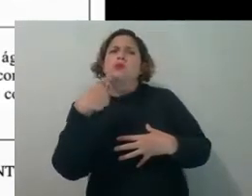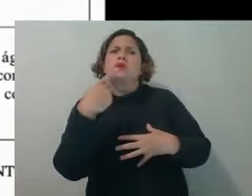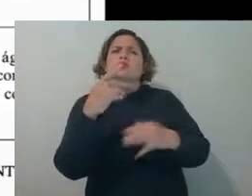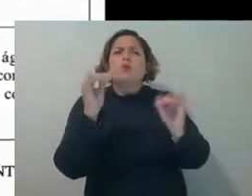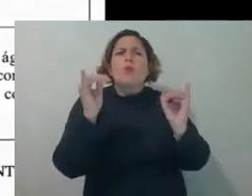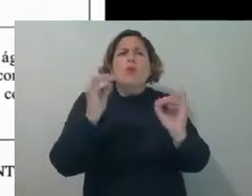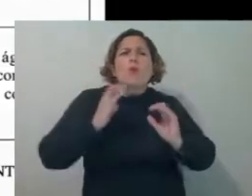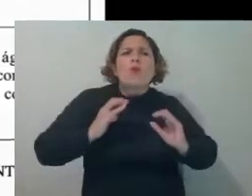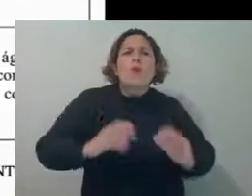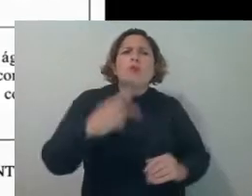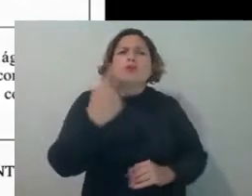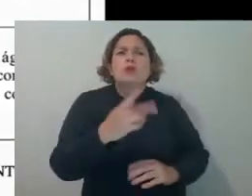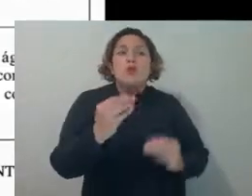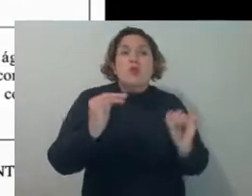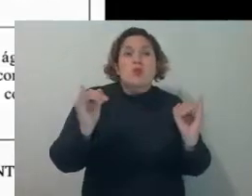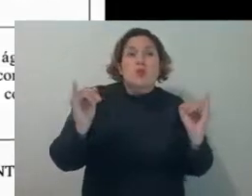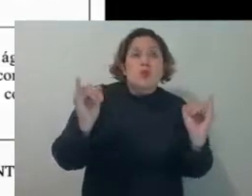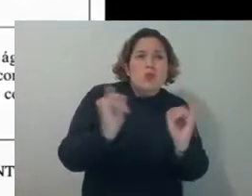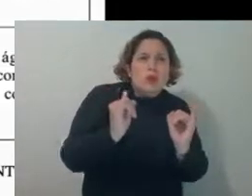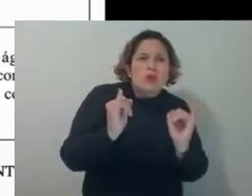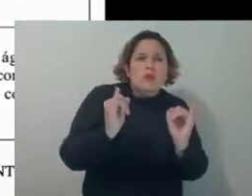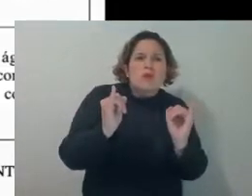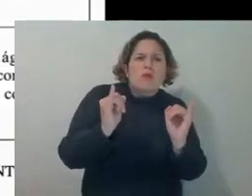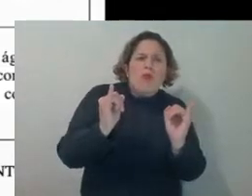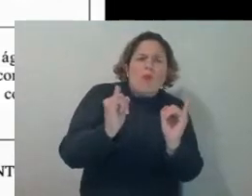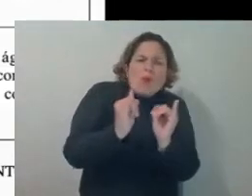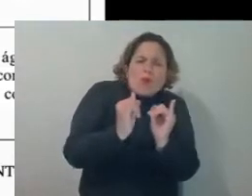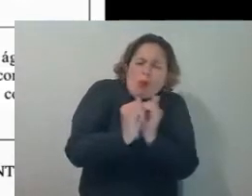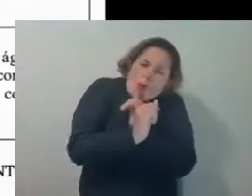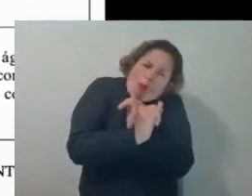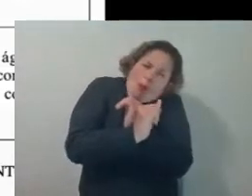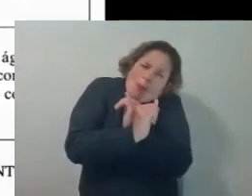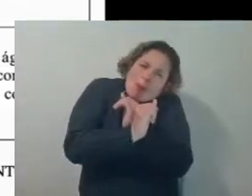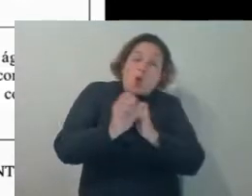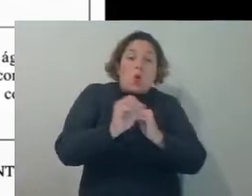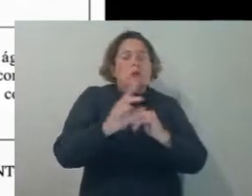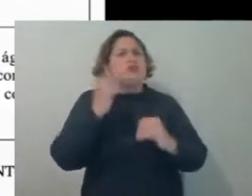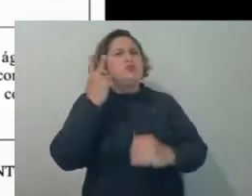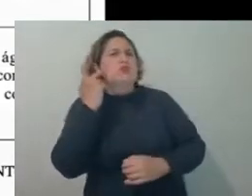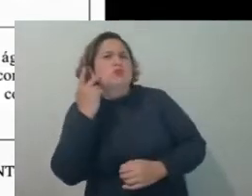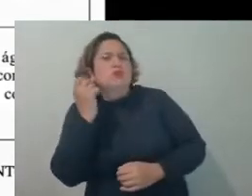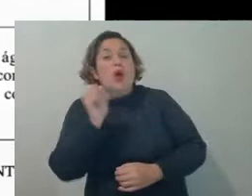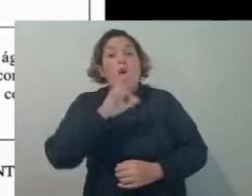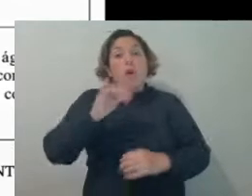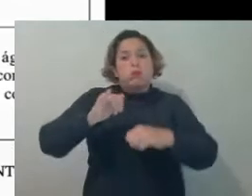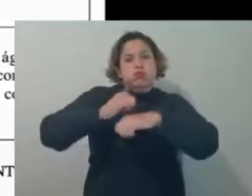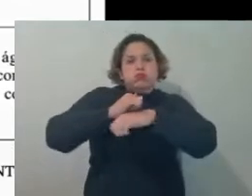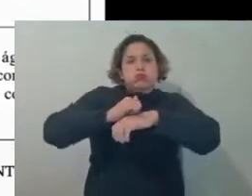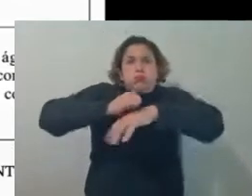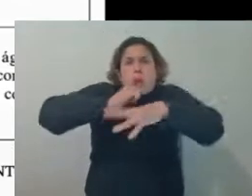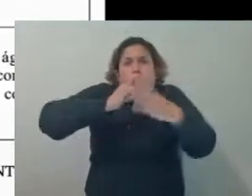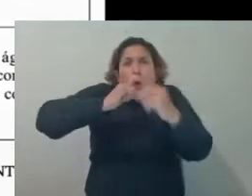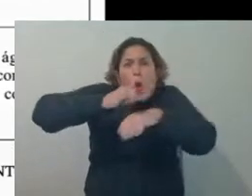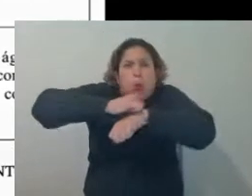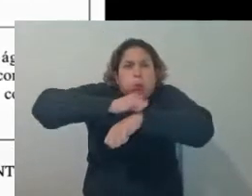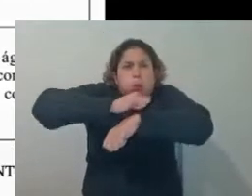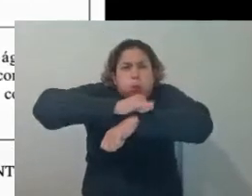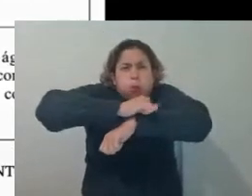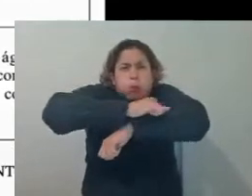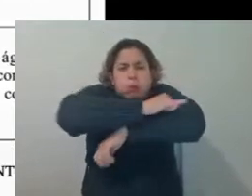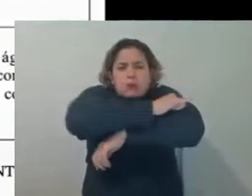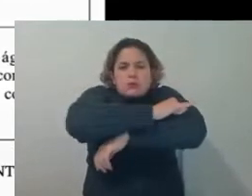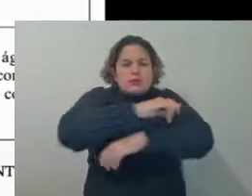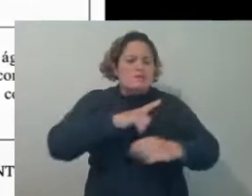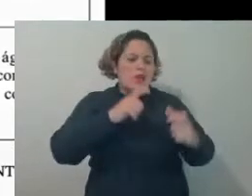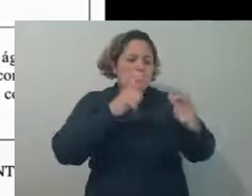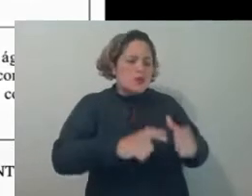magro, muito magro, se ele tá no score ideal, se ele tá acima do peso ou obeso, se há água fresca no local, o que